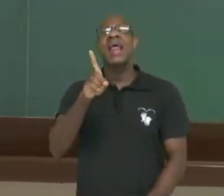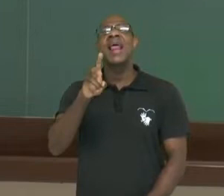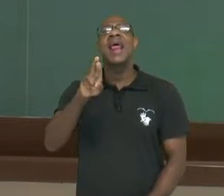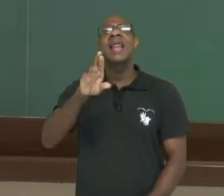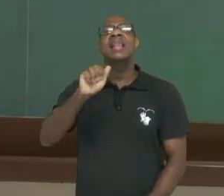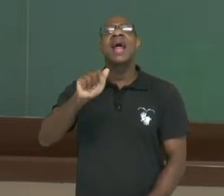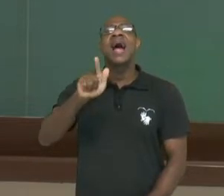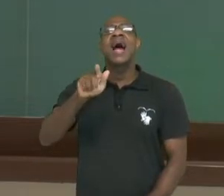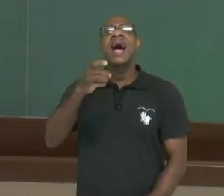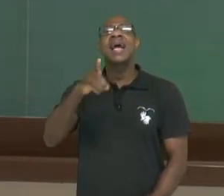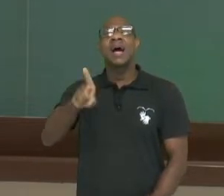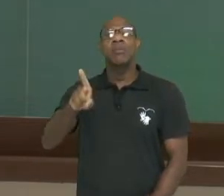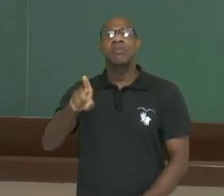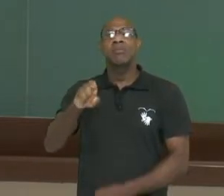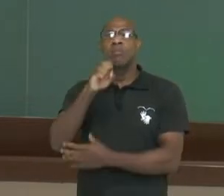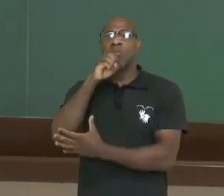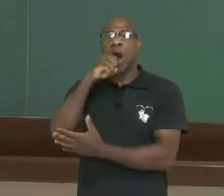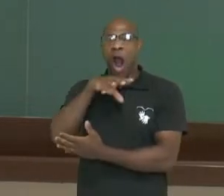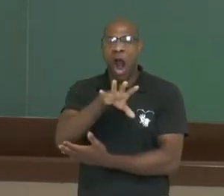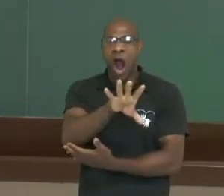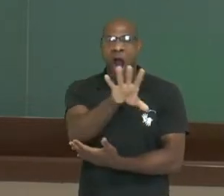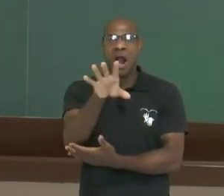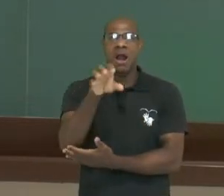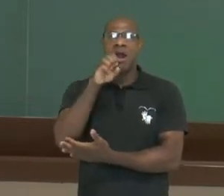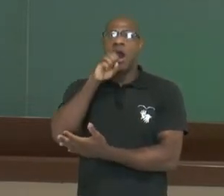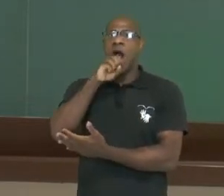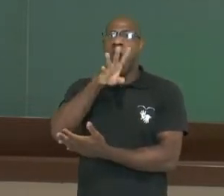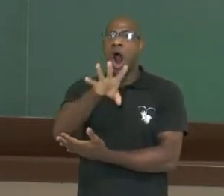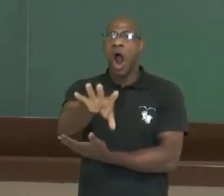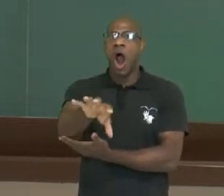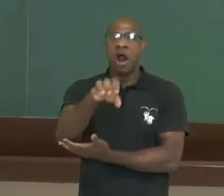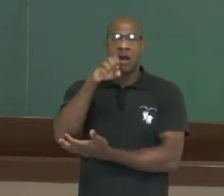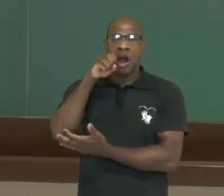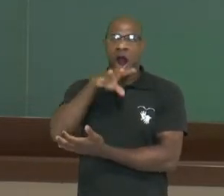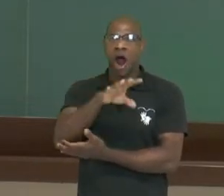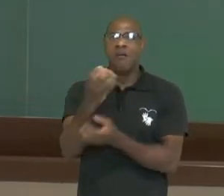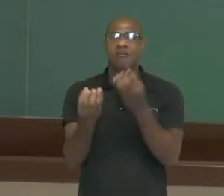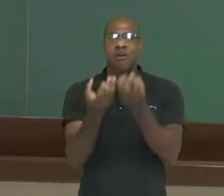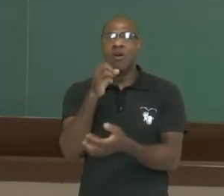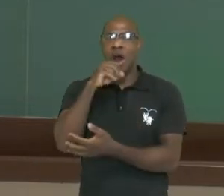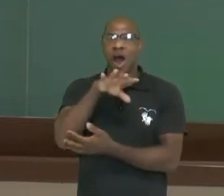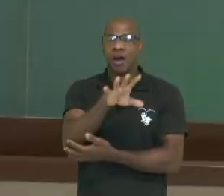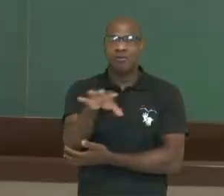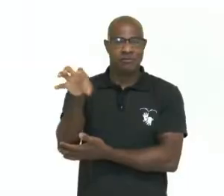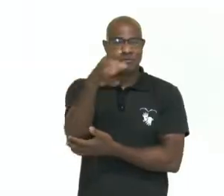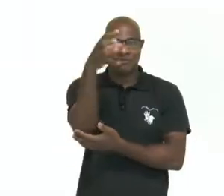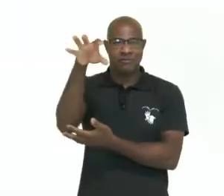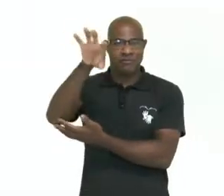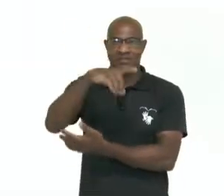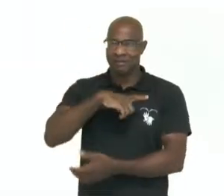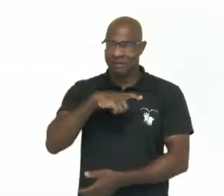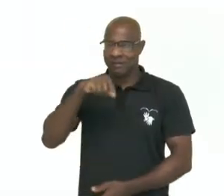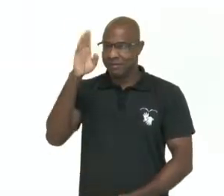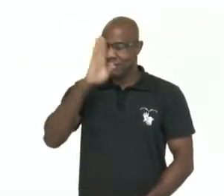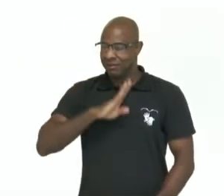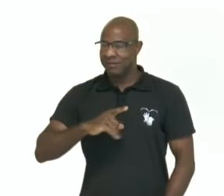Será que não? Observe essa história aqui, depois te volta a comentar. Vamos para o slide.